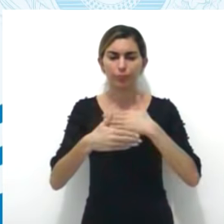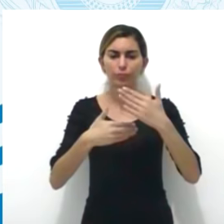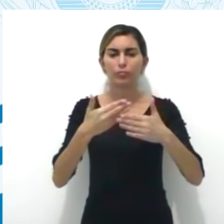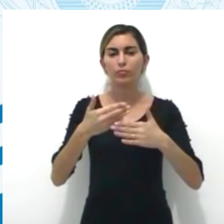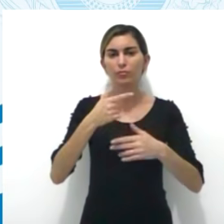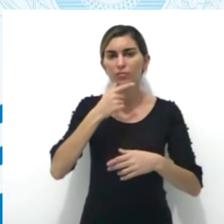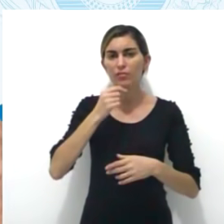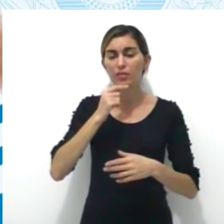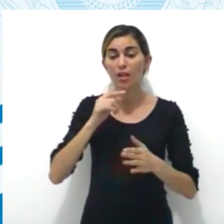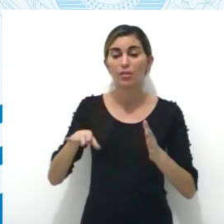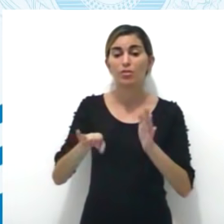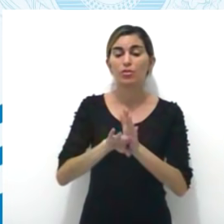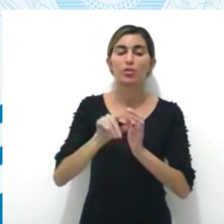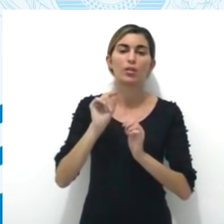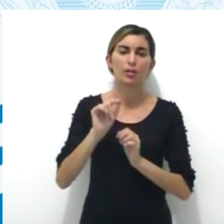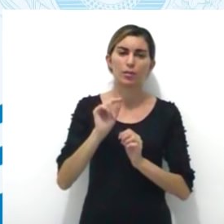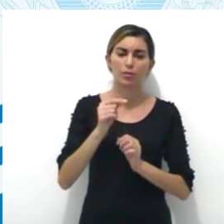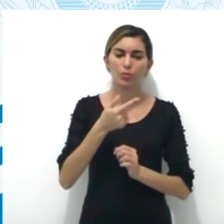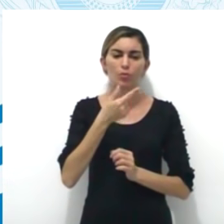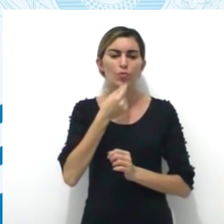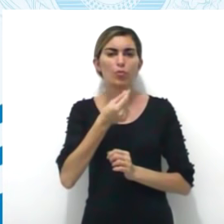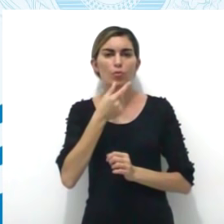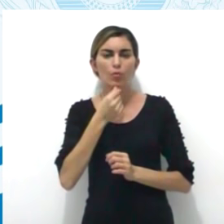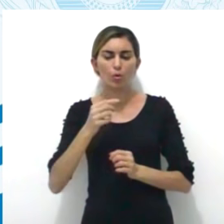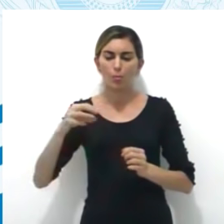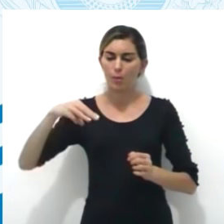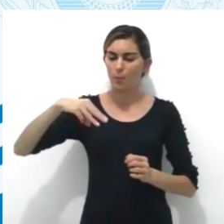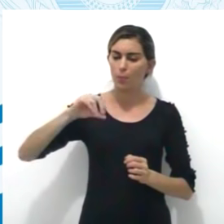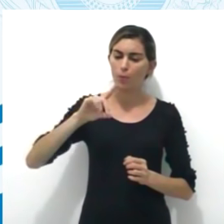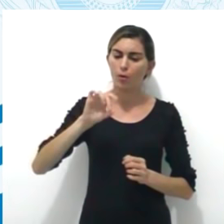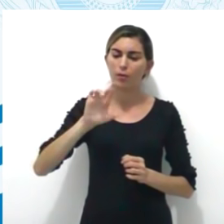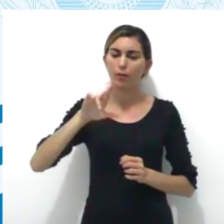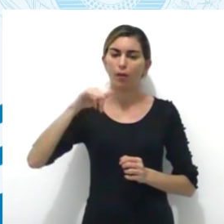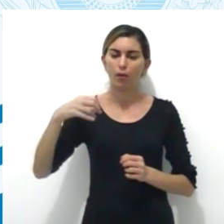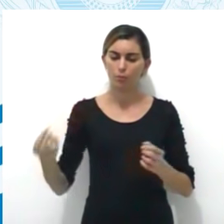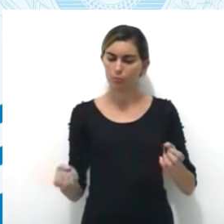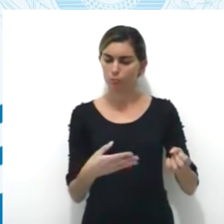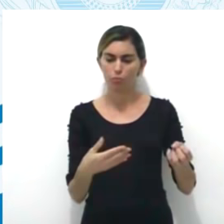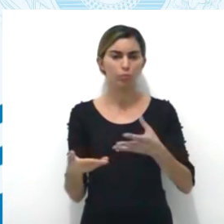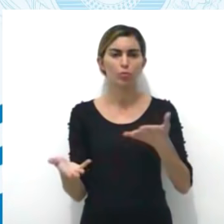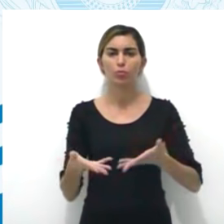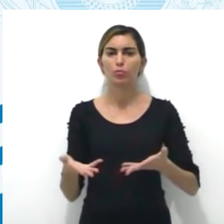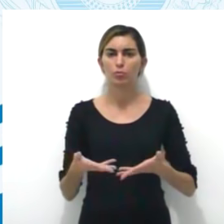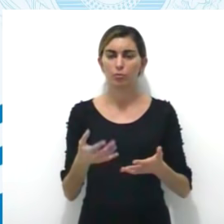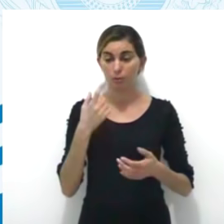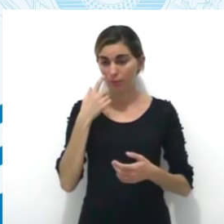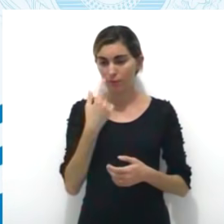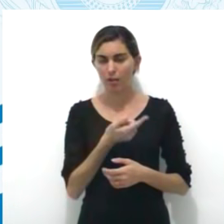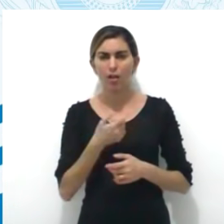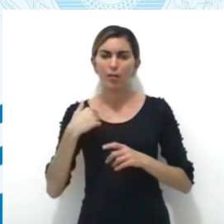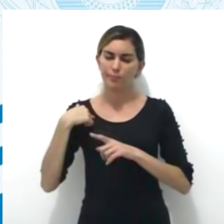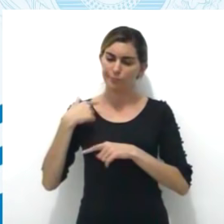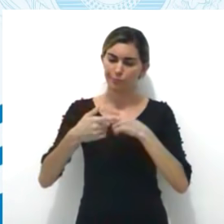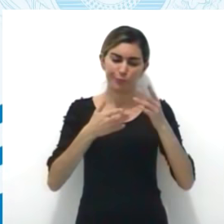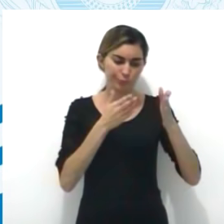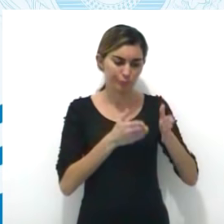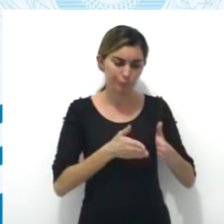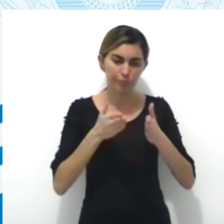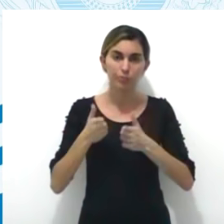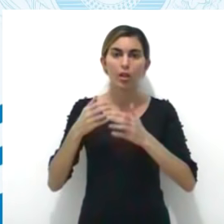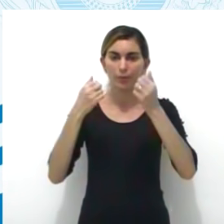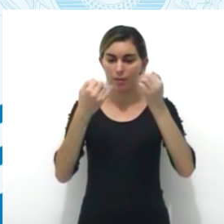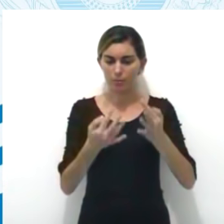isso? Até a chegada de quê? Do homem moderno. Observem. Então, nós temos aí as eras que nós